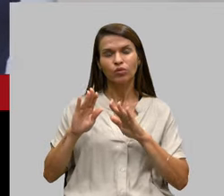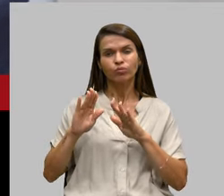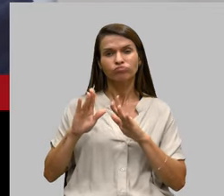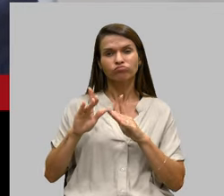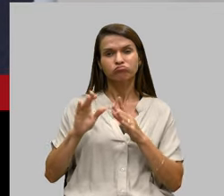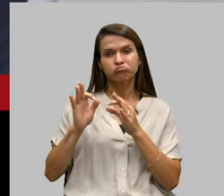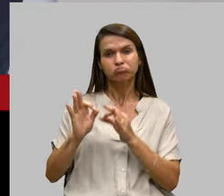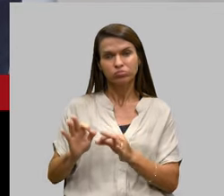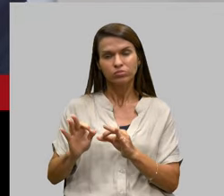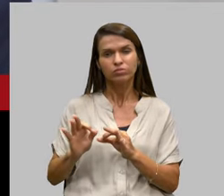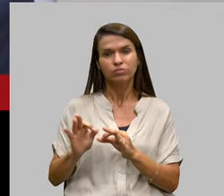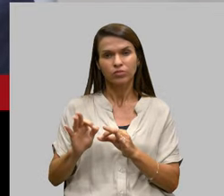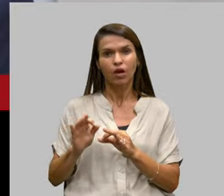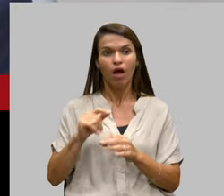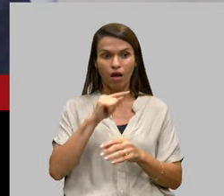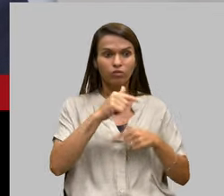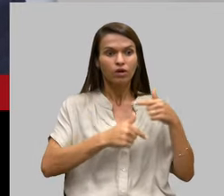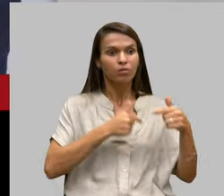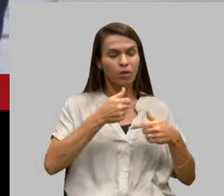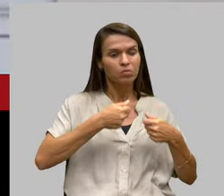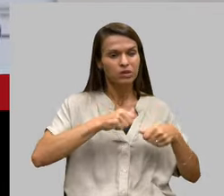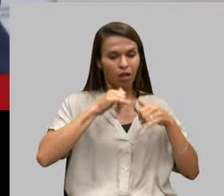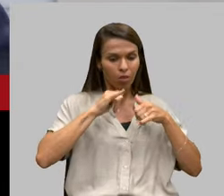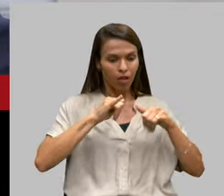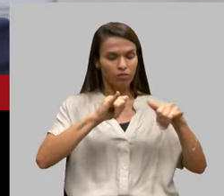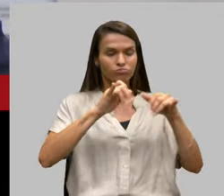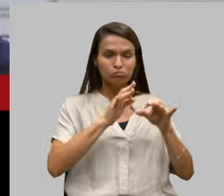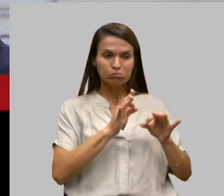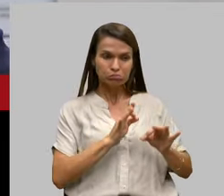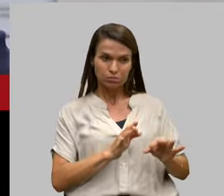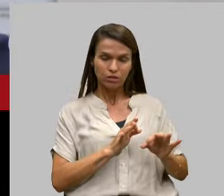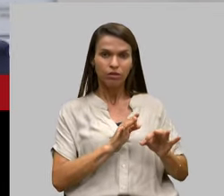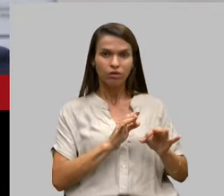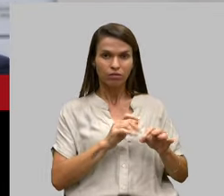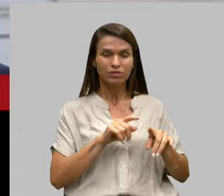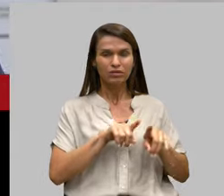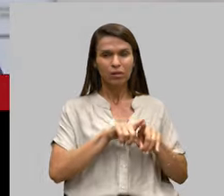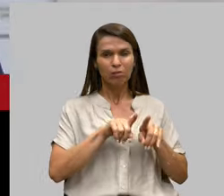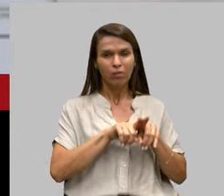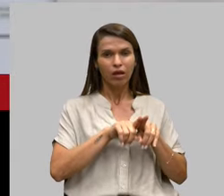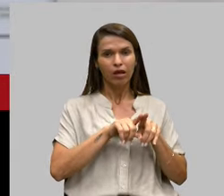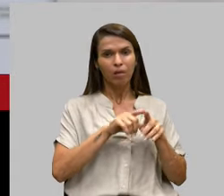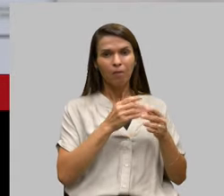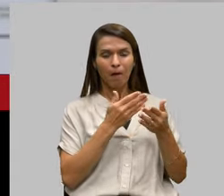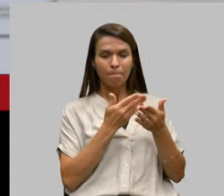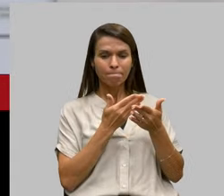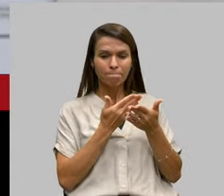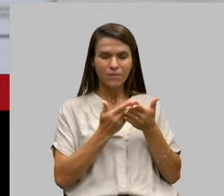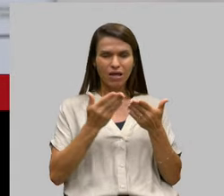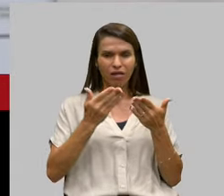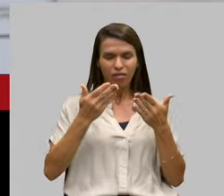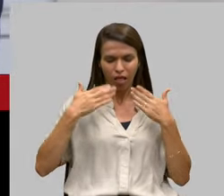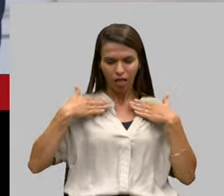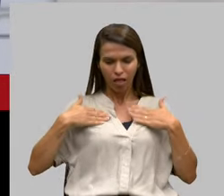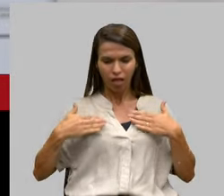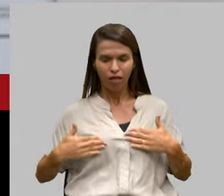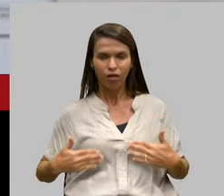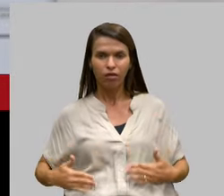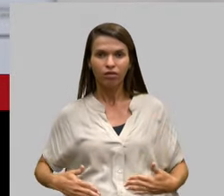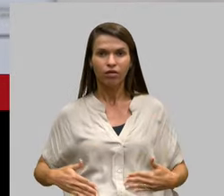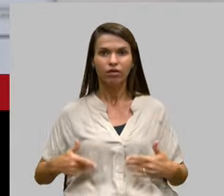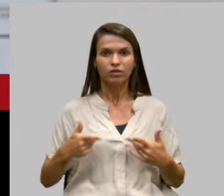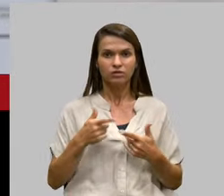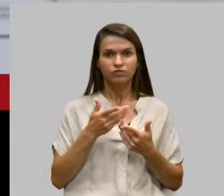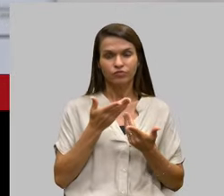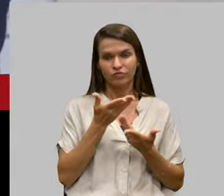necessita de uma um vigor físico demasiado e uma perda eh física muito grande eles têm costume se os senhores